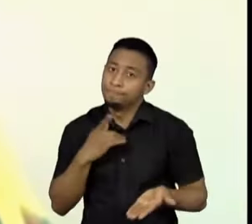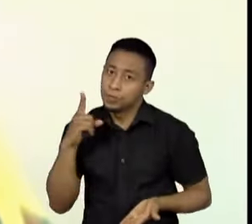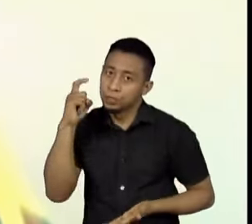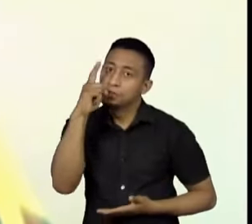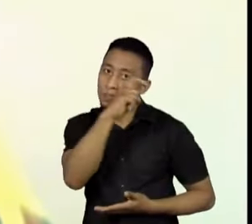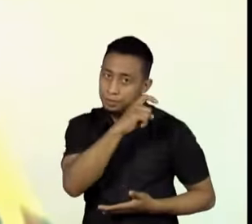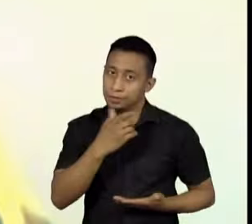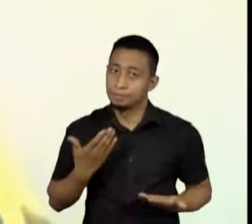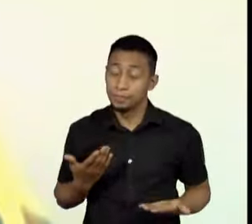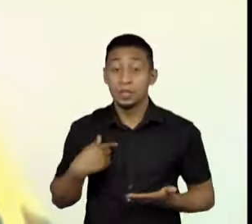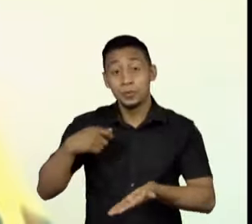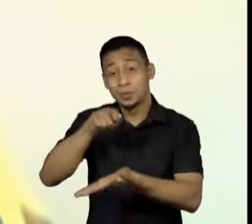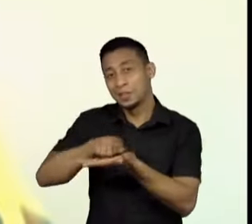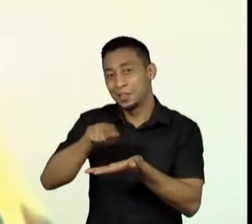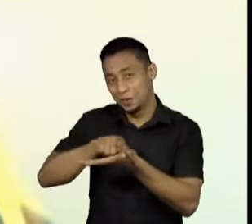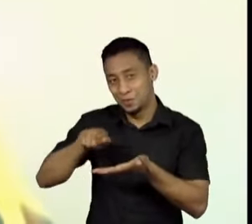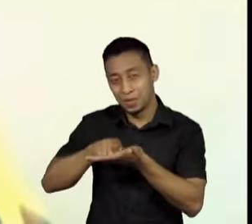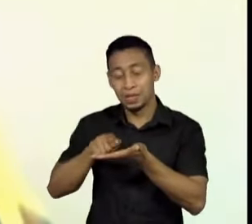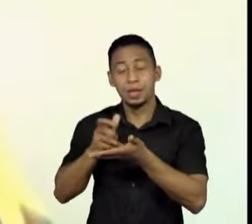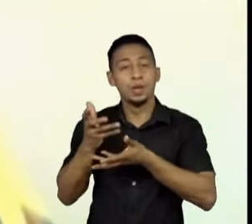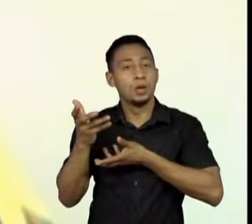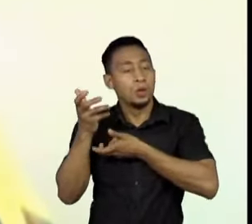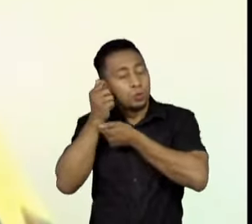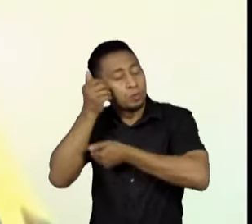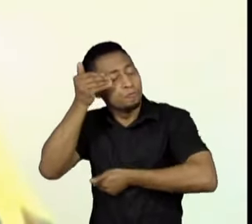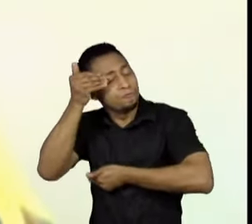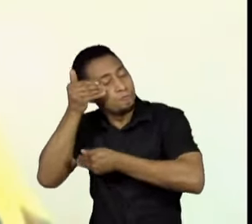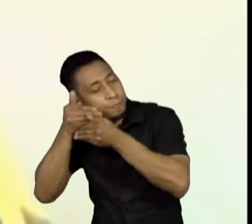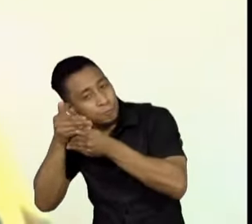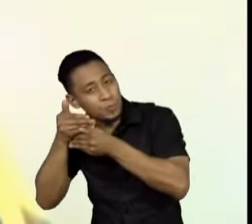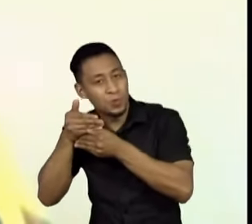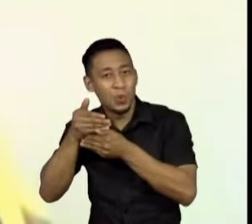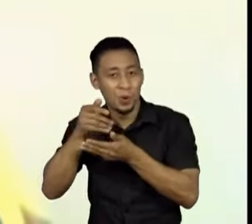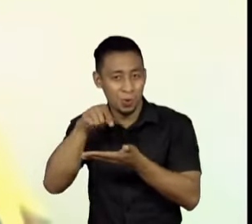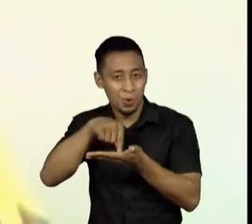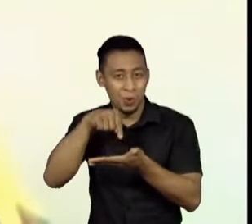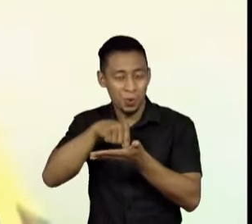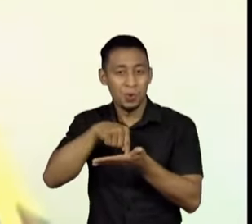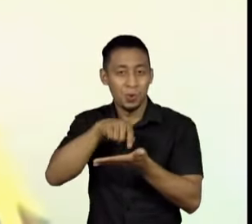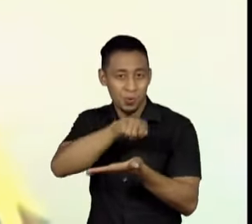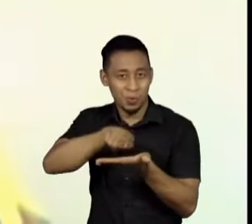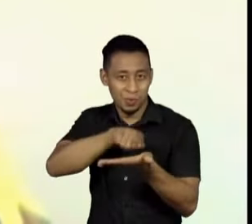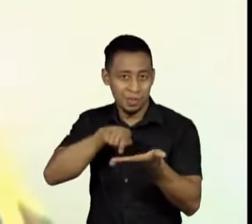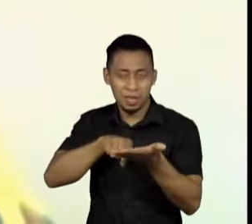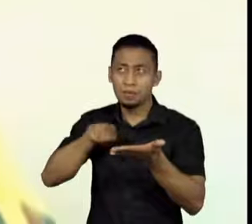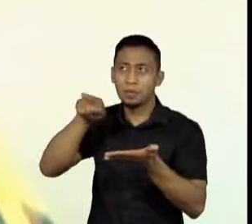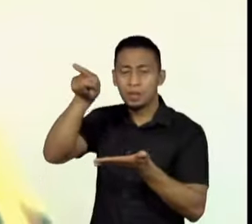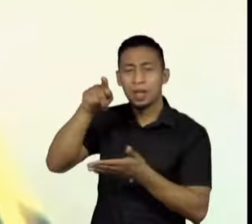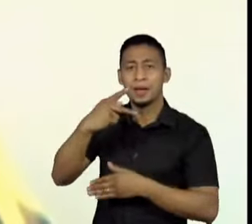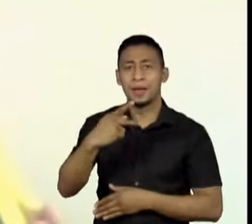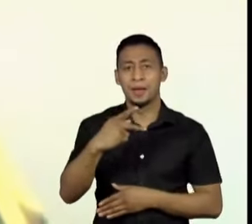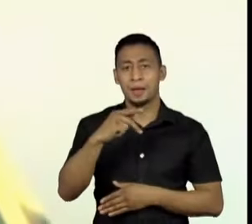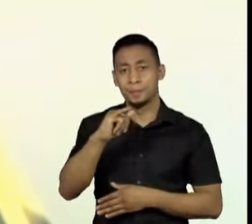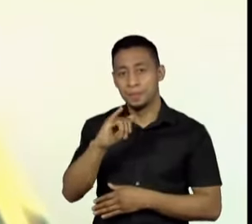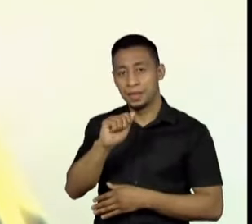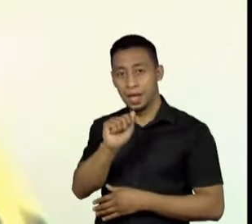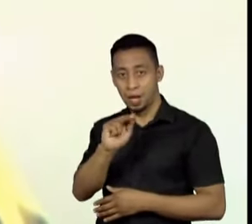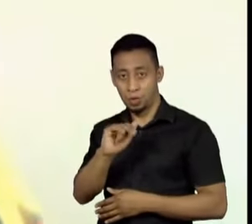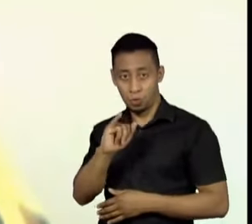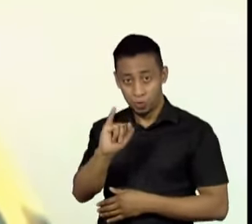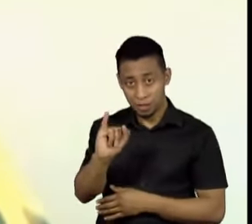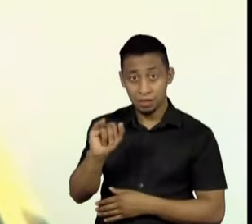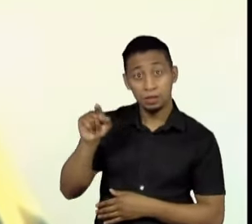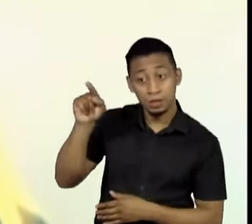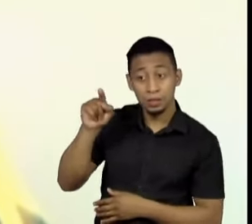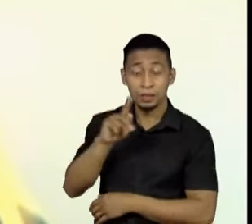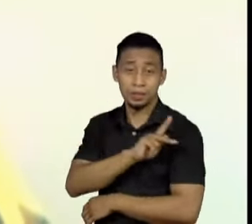Sono Profundo, acho que foi para a revista Piauí, alguma coisa assim, acho que foi para a revista Piauí, que é justamente o